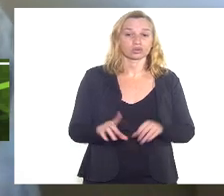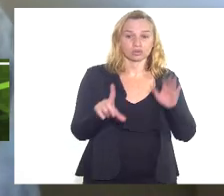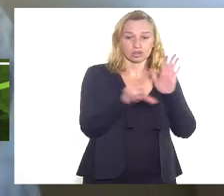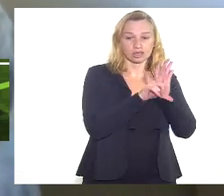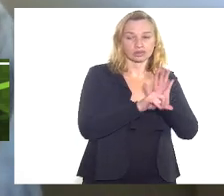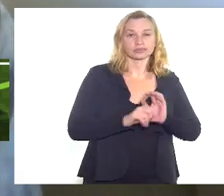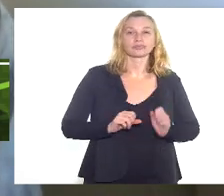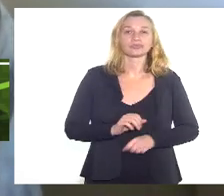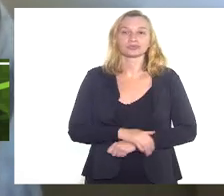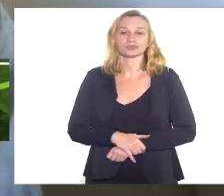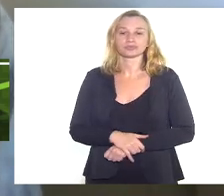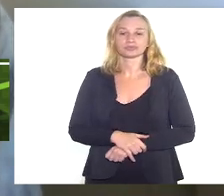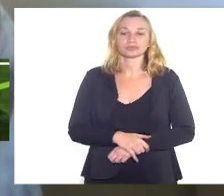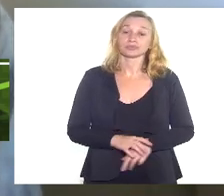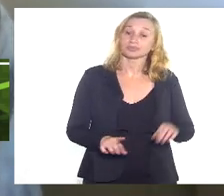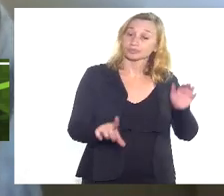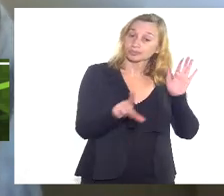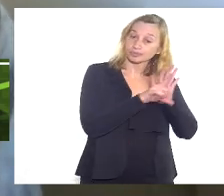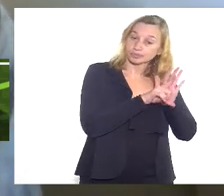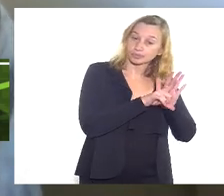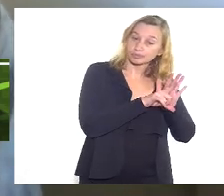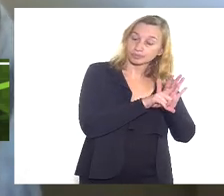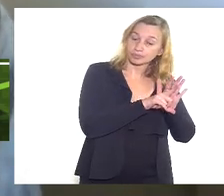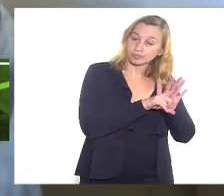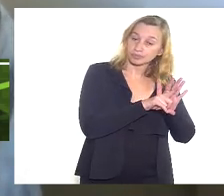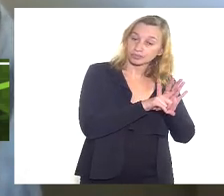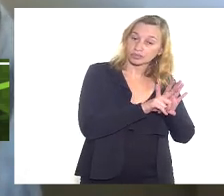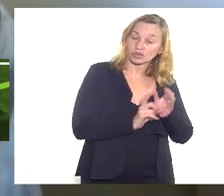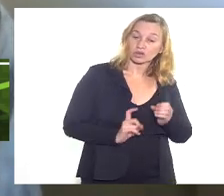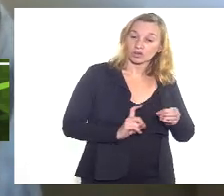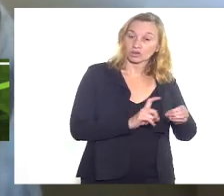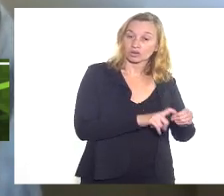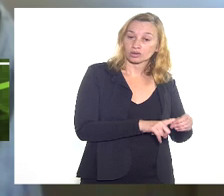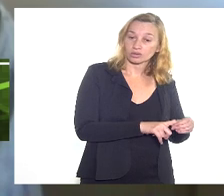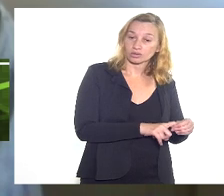legislações. A legislação do convênio